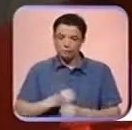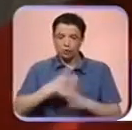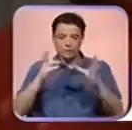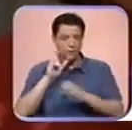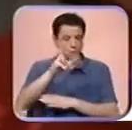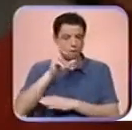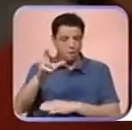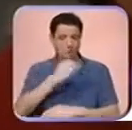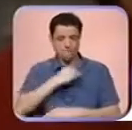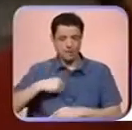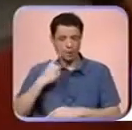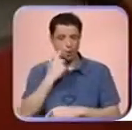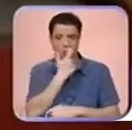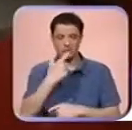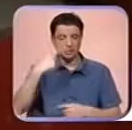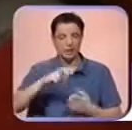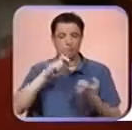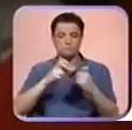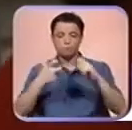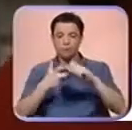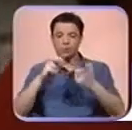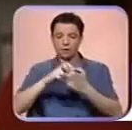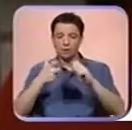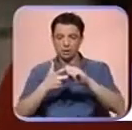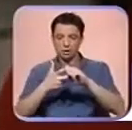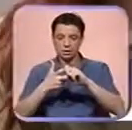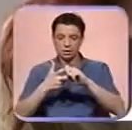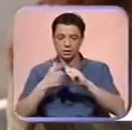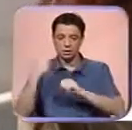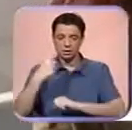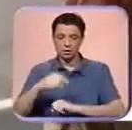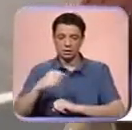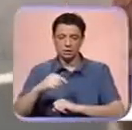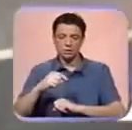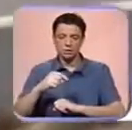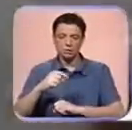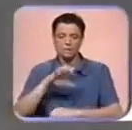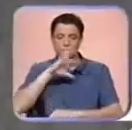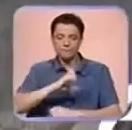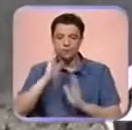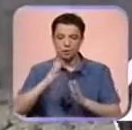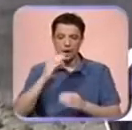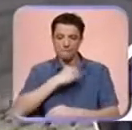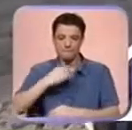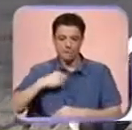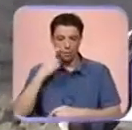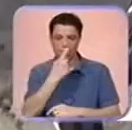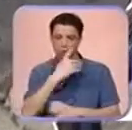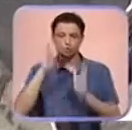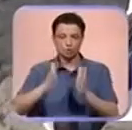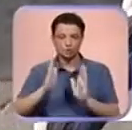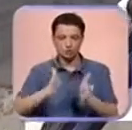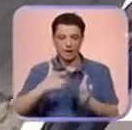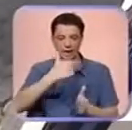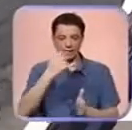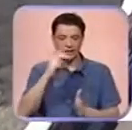vezes, porque estou com um problema na tensão alta. E o seu pequenito, o Tiago, já foi ao médico oftalmologista? Já. Neste